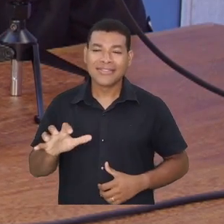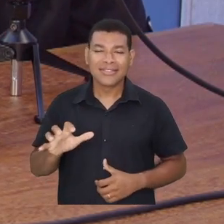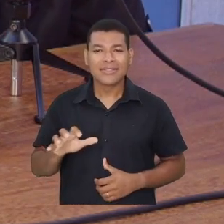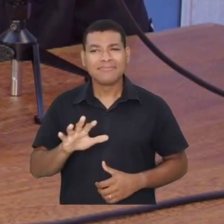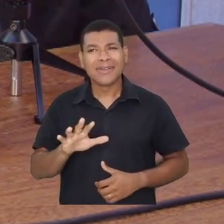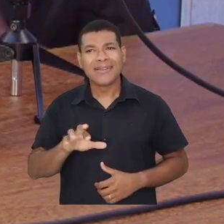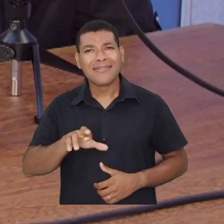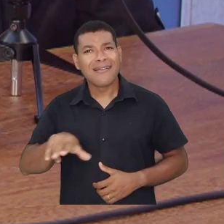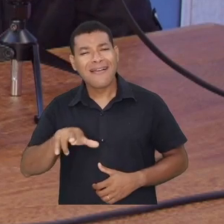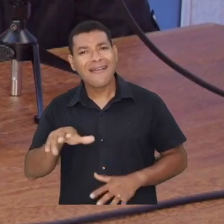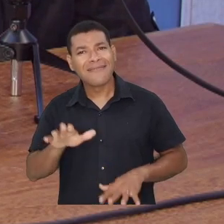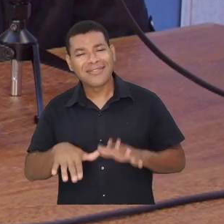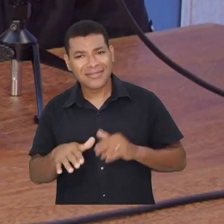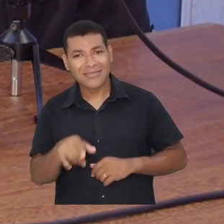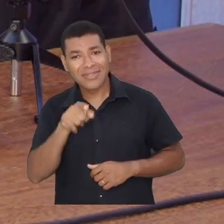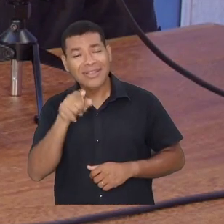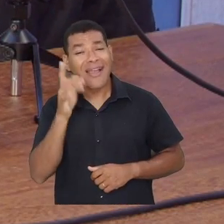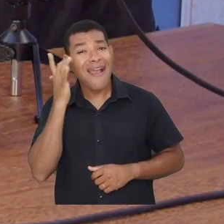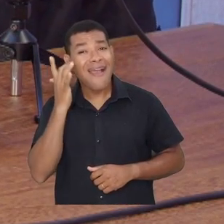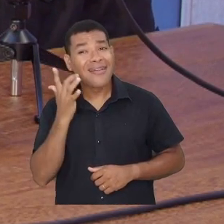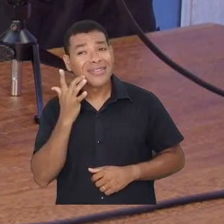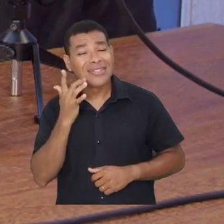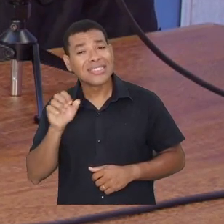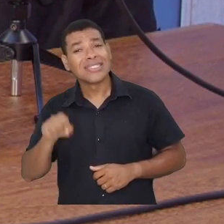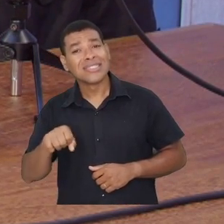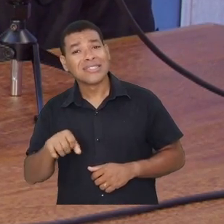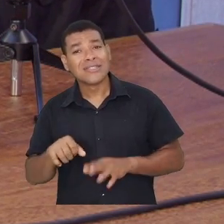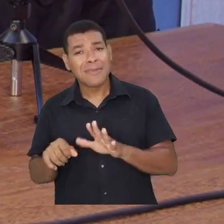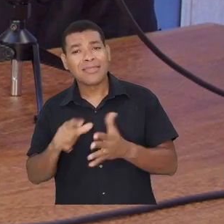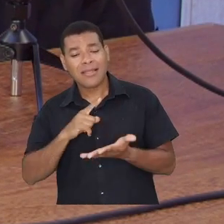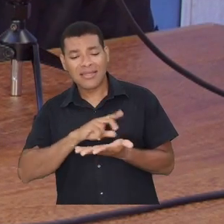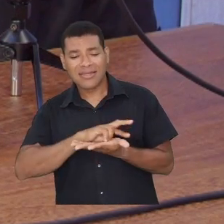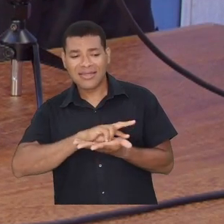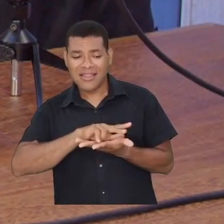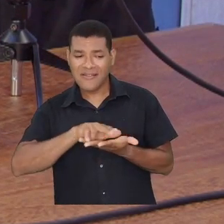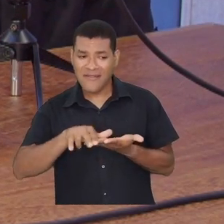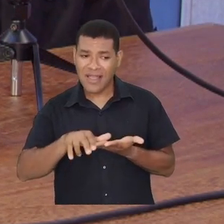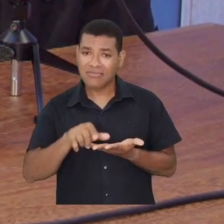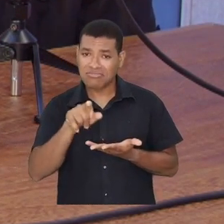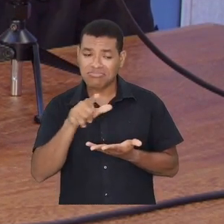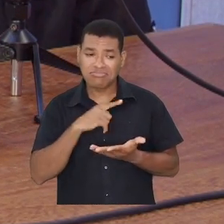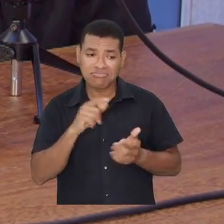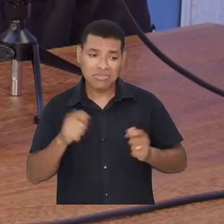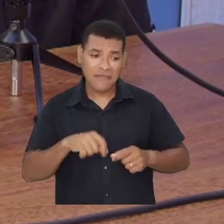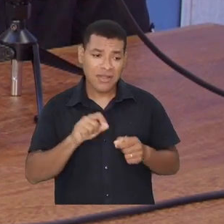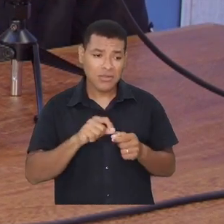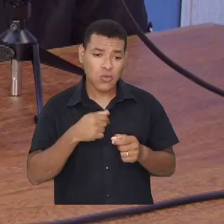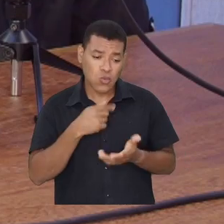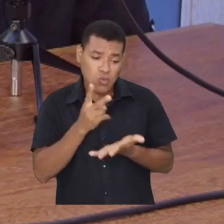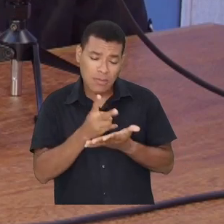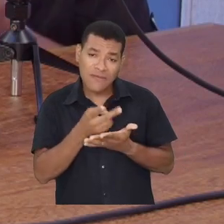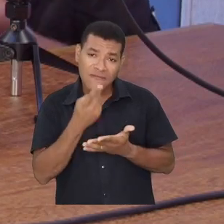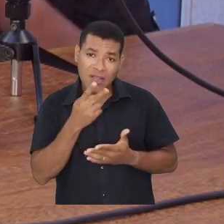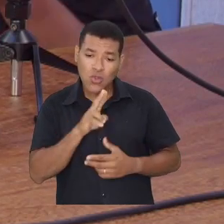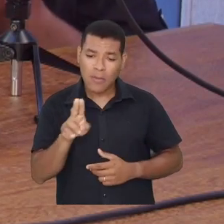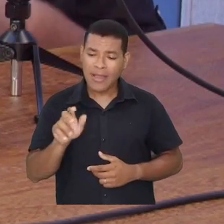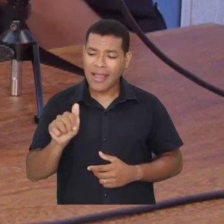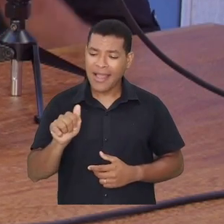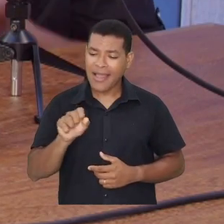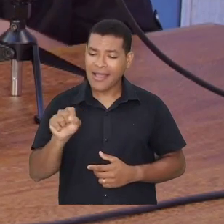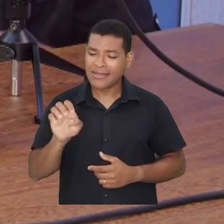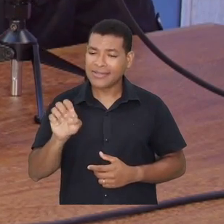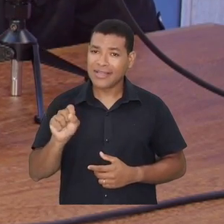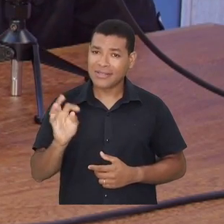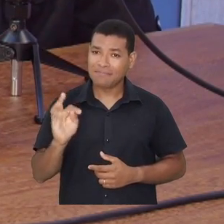não necessariamente, talvez você ache que sim, mas tem diversas formas de você fazer, eu falo assessment interno, mas